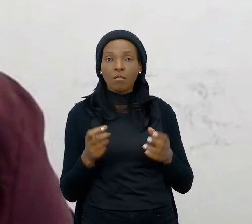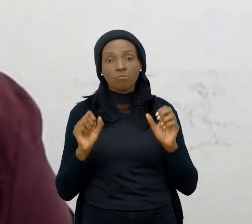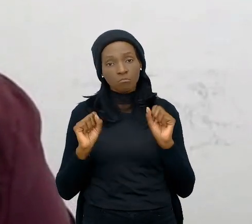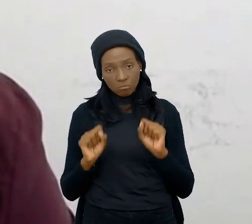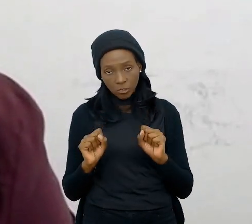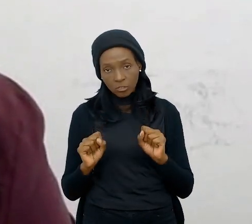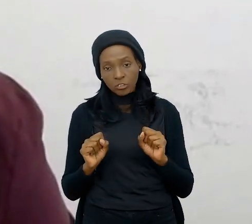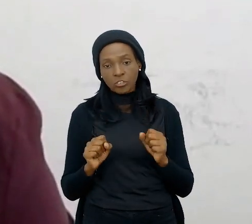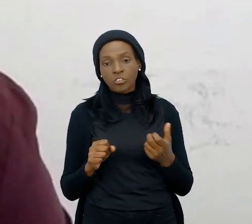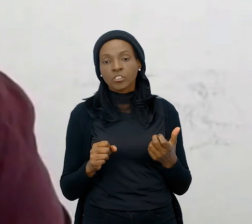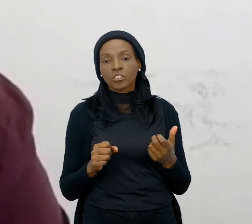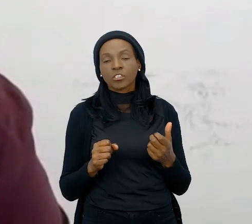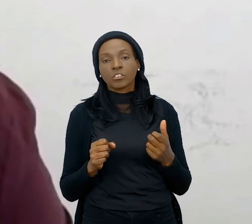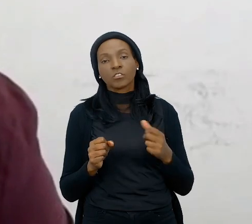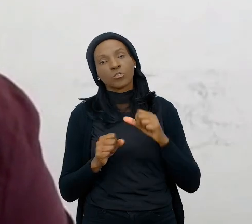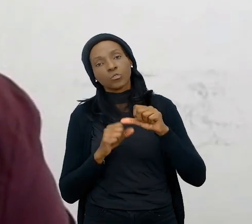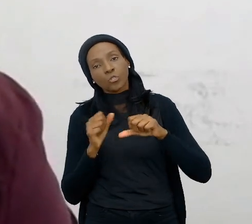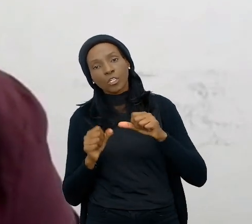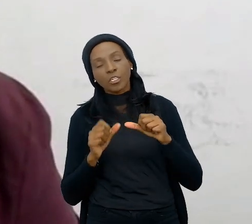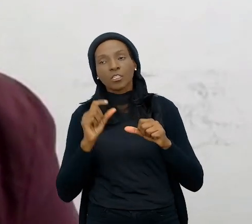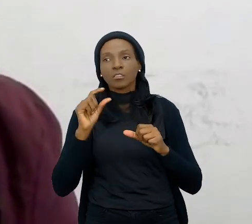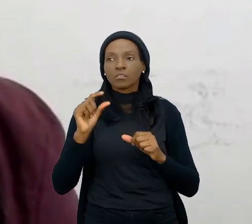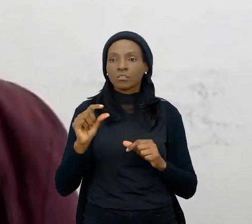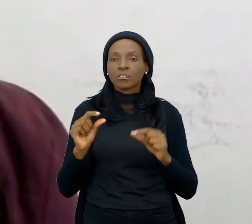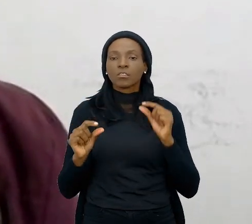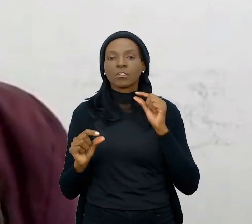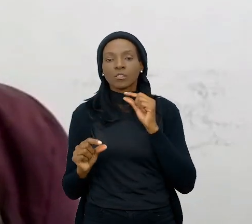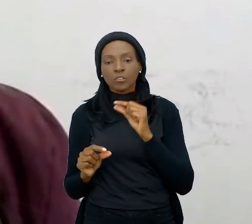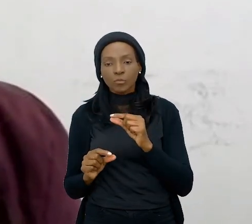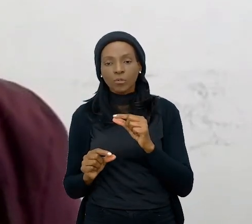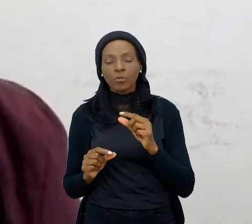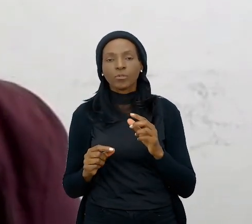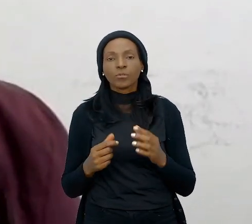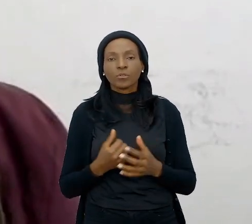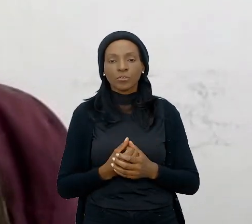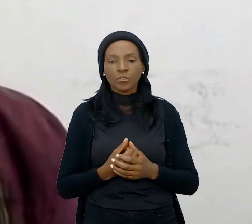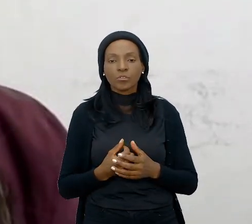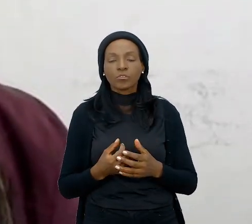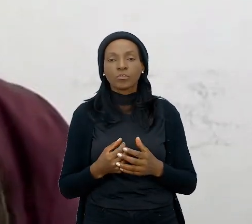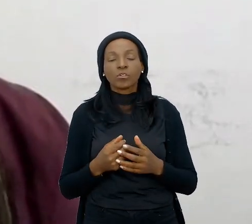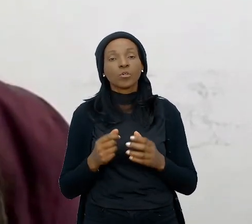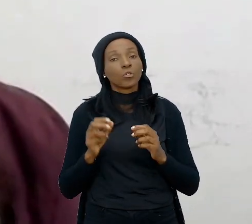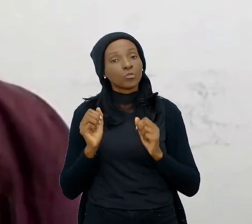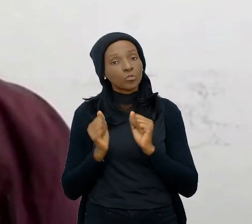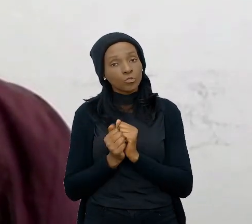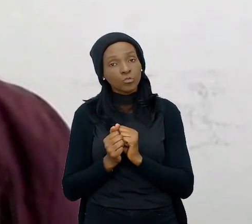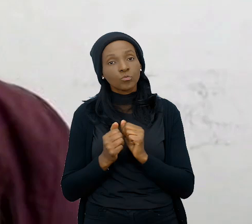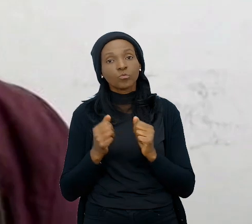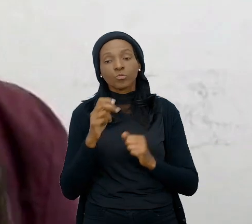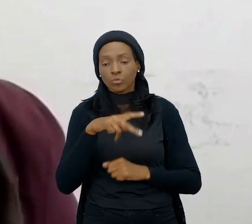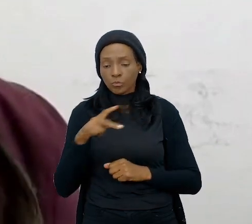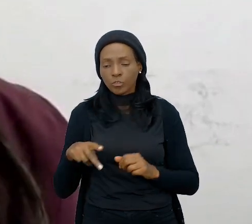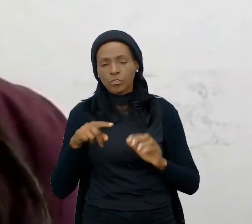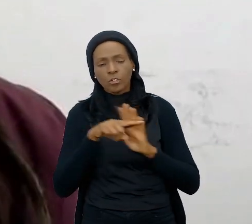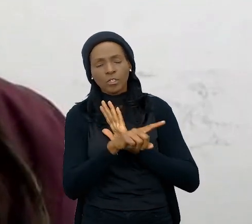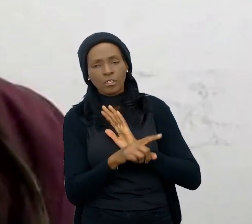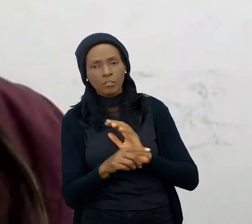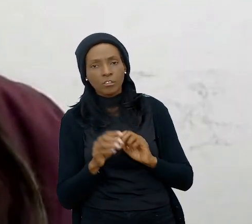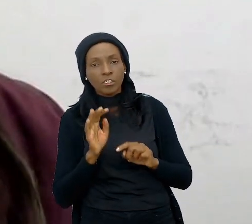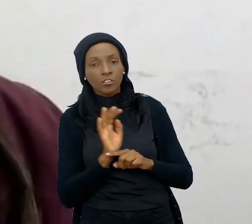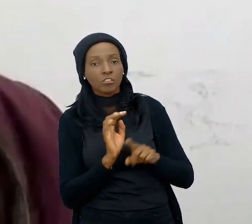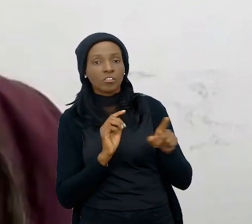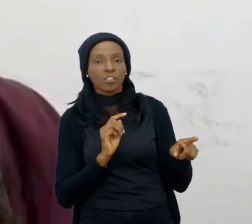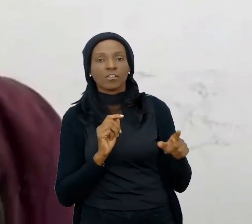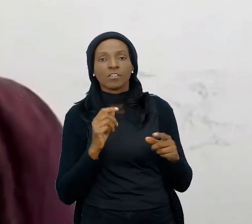podem ir ajustando progressivamente a partir da pergunta, da intervenção do professor, né? Então, por